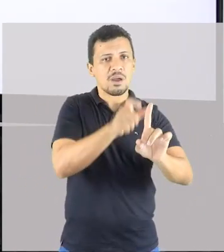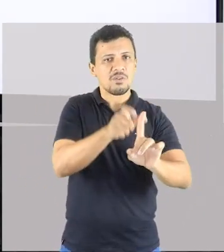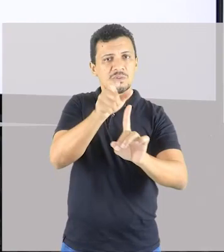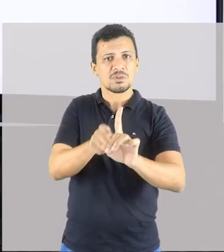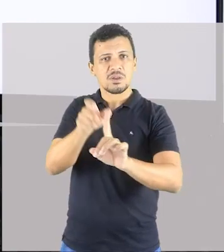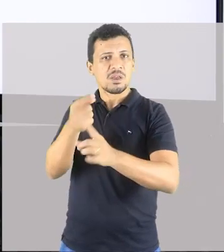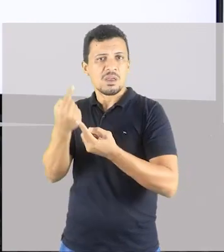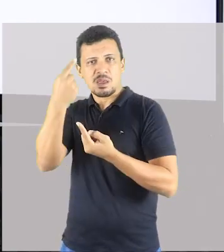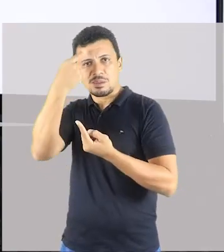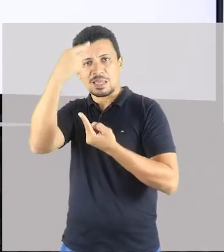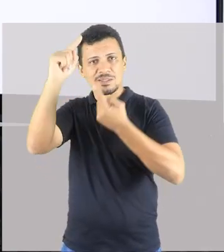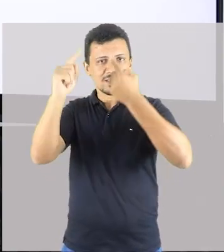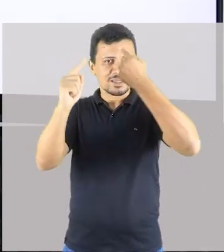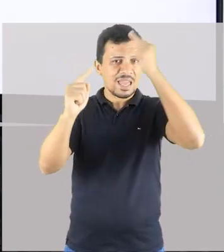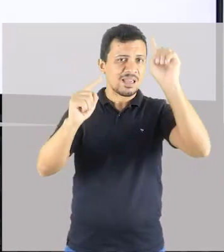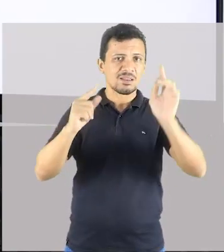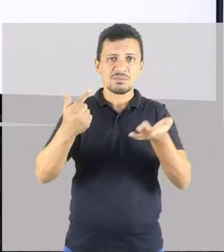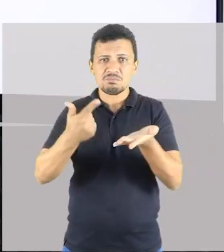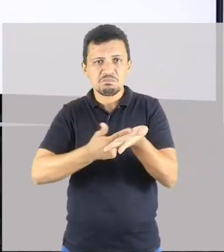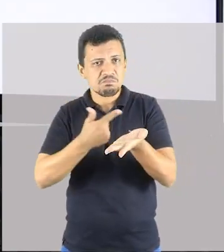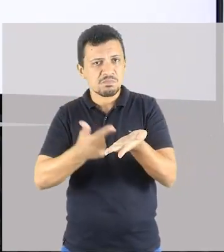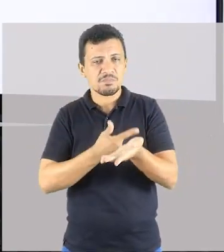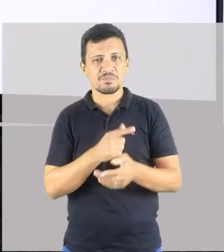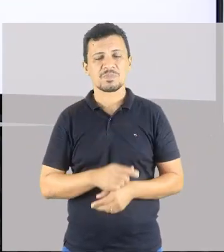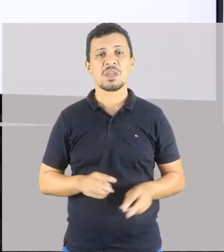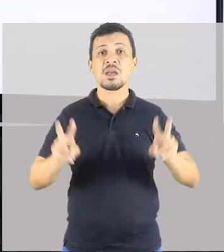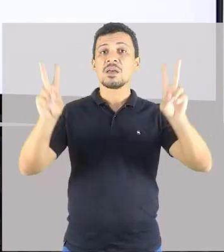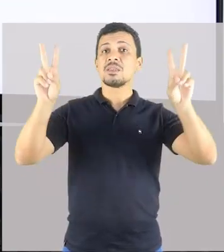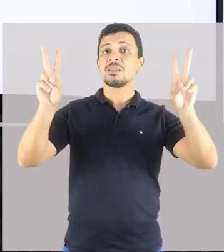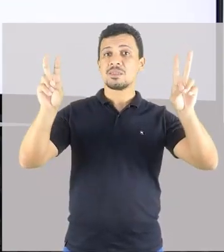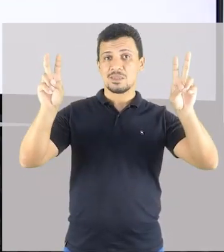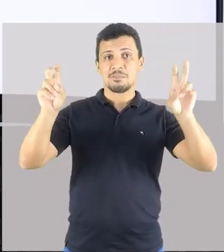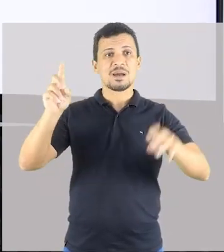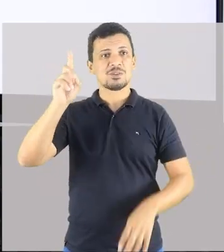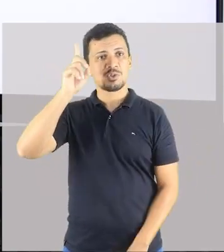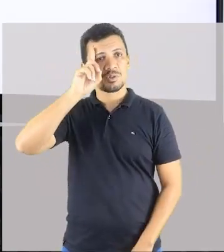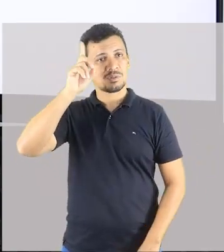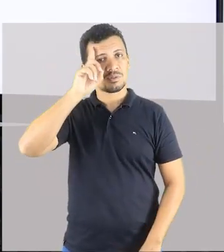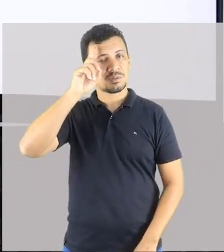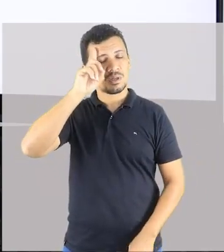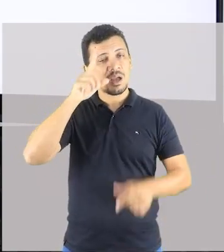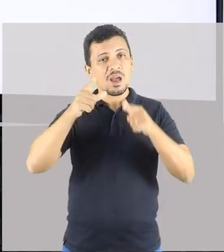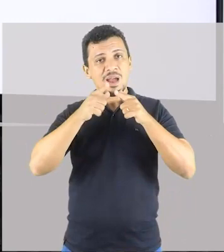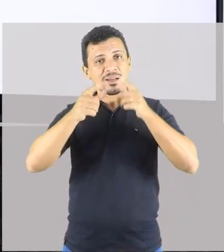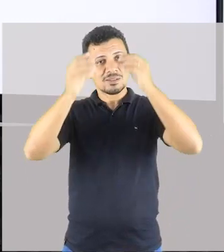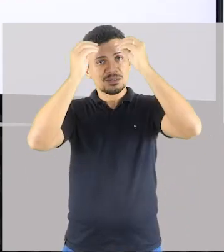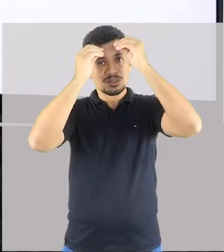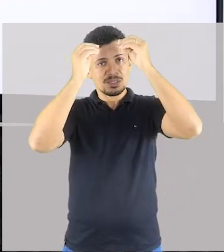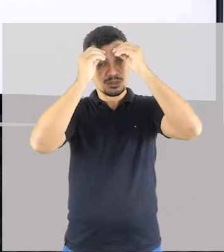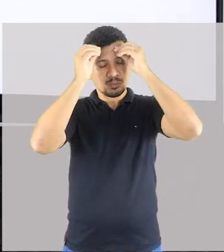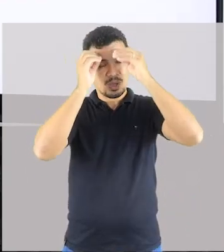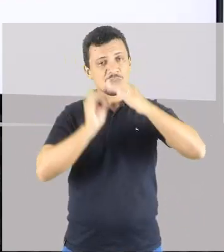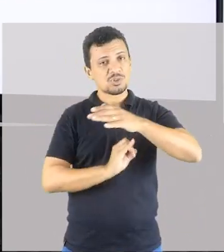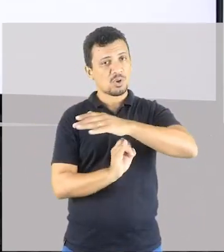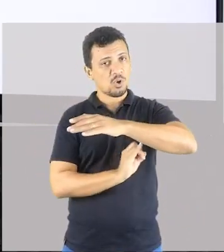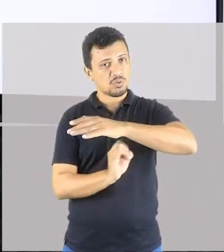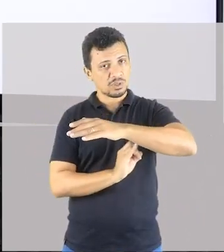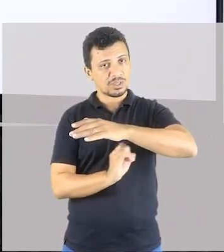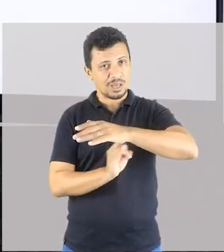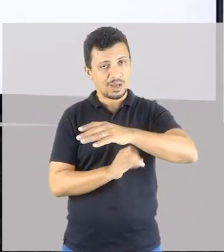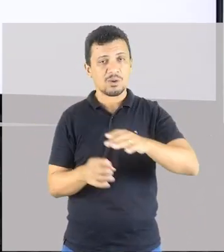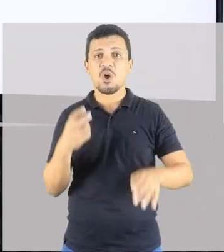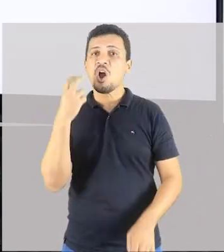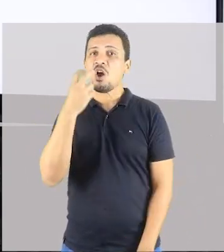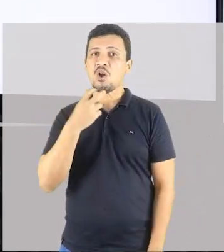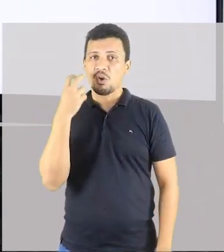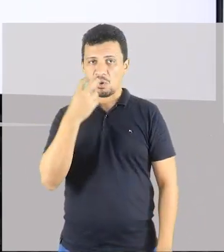das ideias, das obras. Temática cotidiana, né, e linguagem coloquial, a oralidade ainda é uma marca